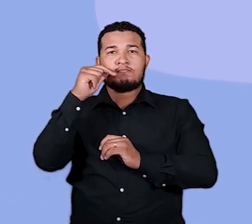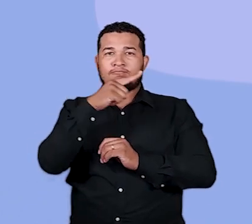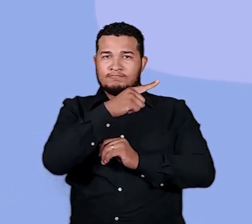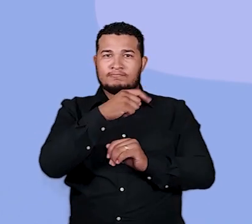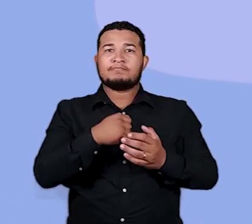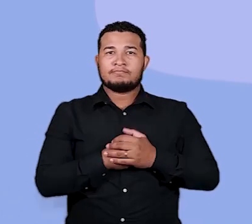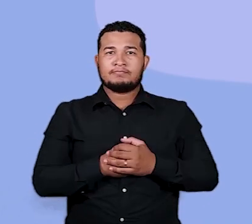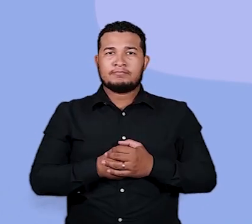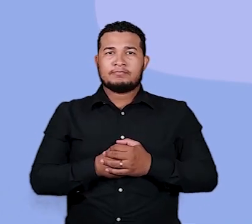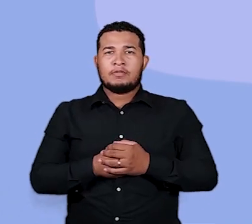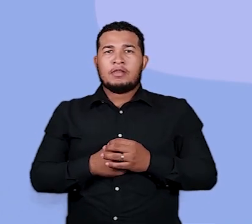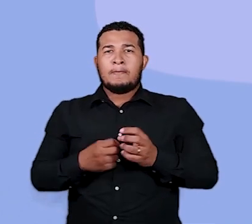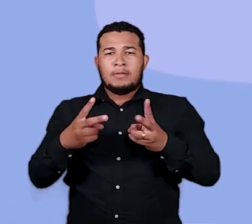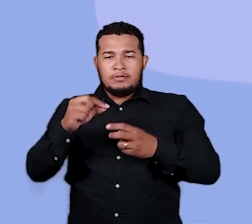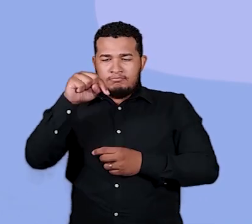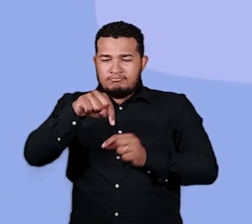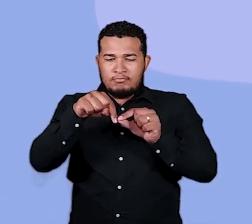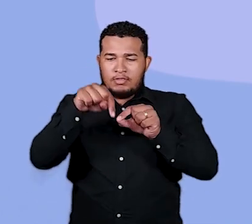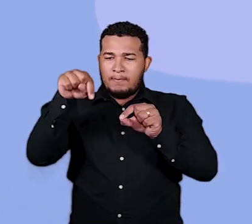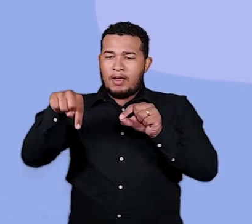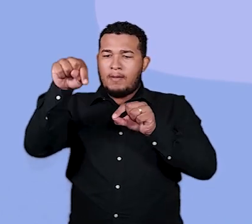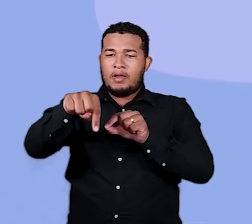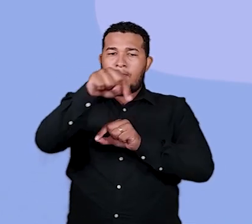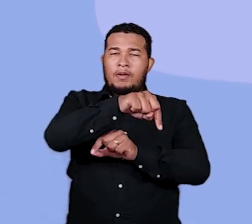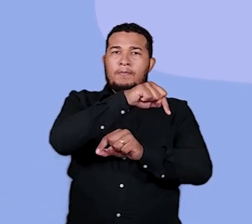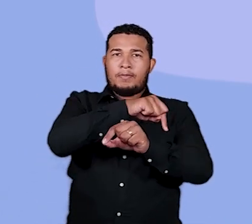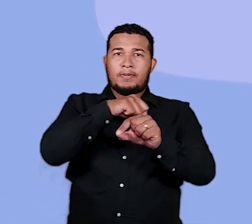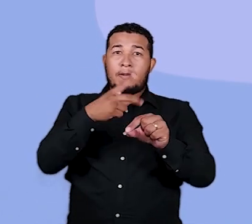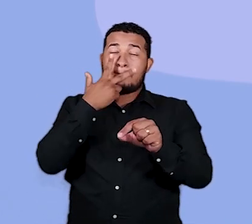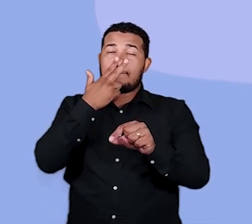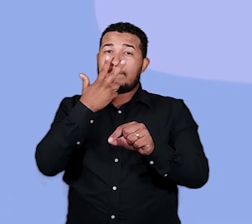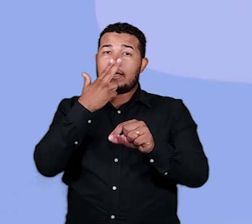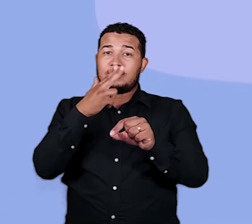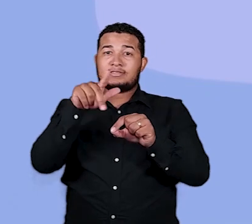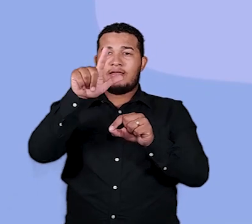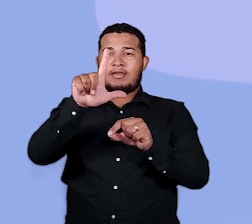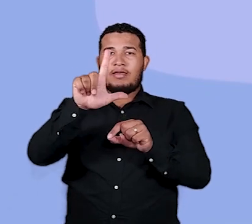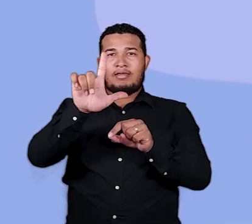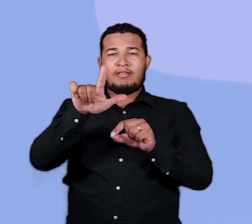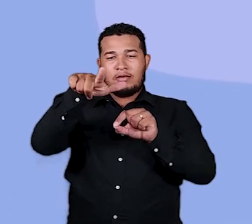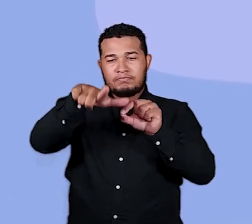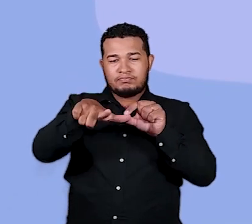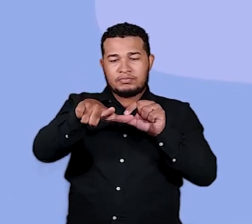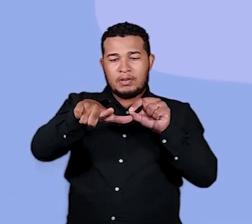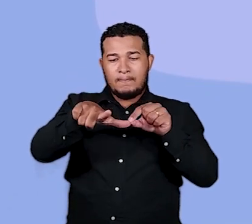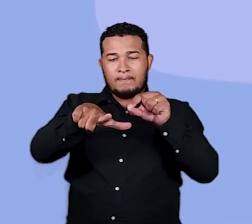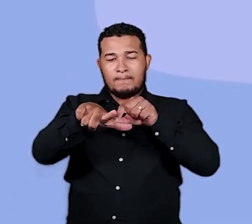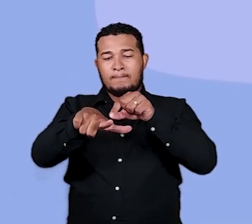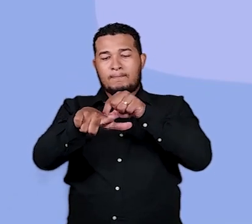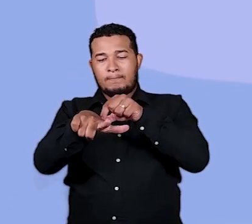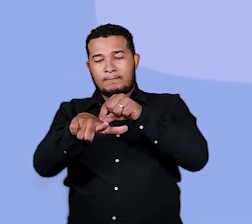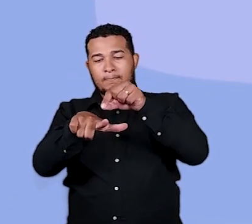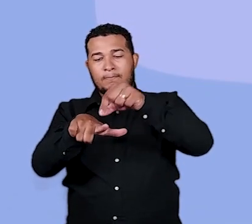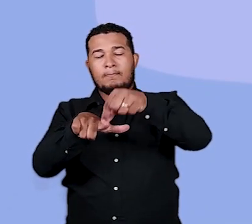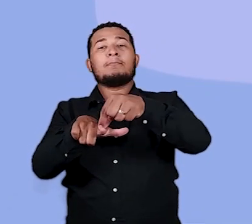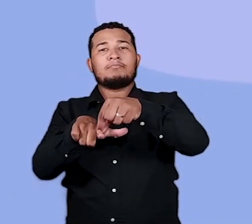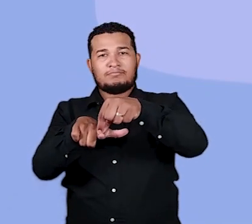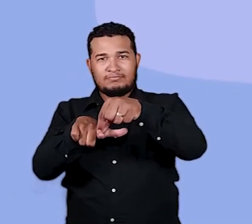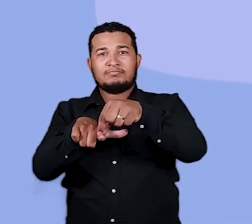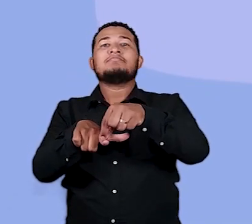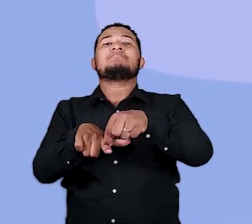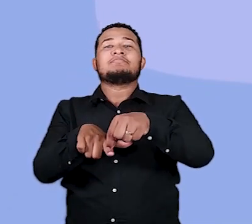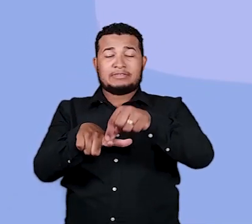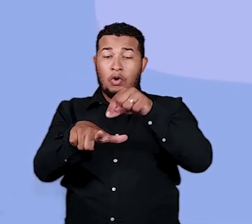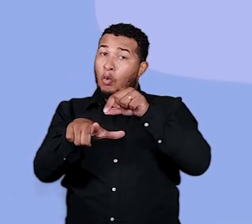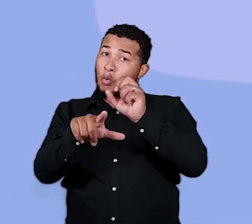está numa casa determinada, você observa a casa e ele faz sempre esse formato de L, andando duas casas e convergendo